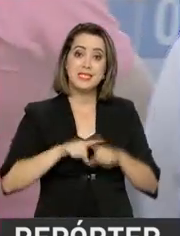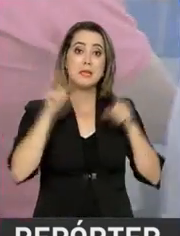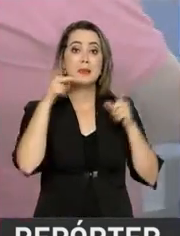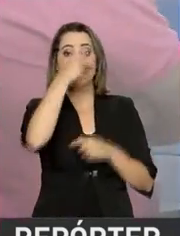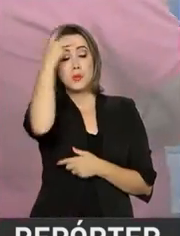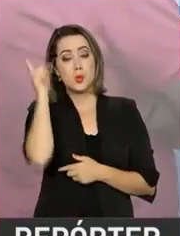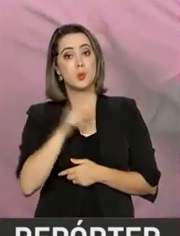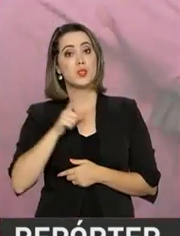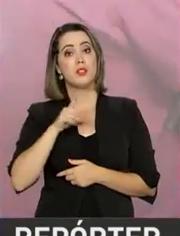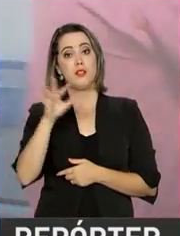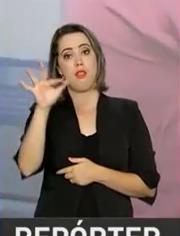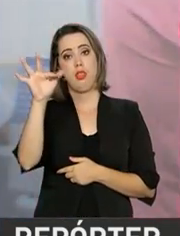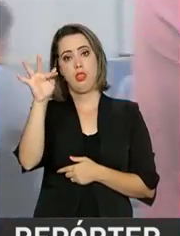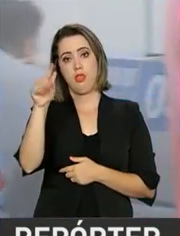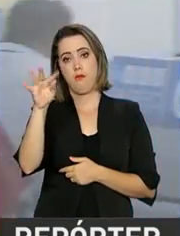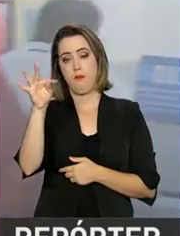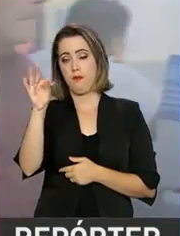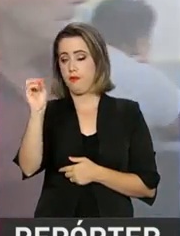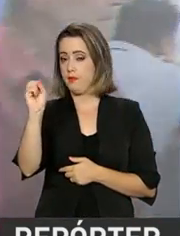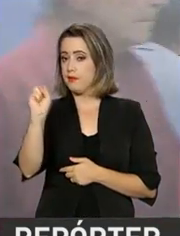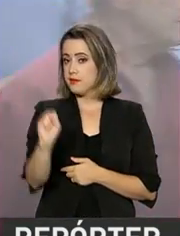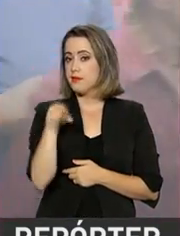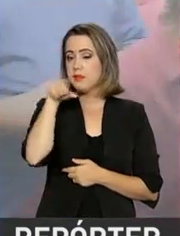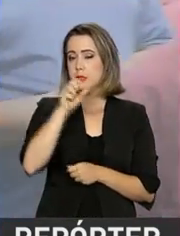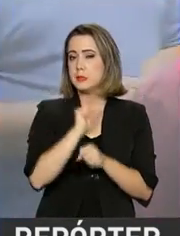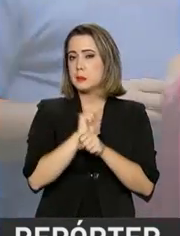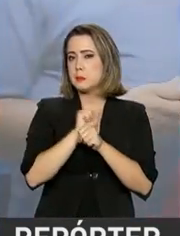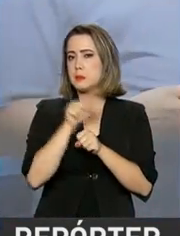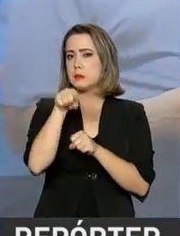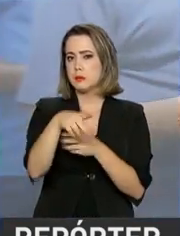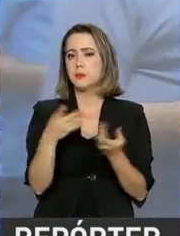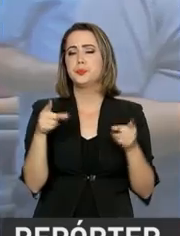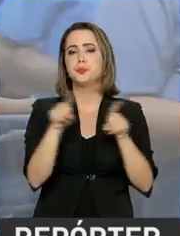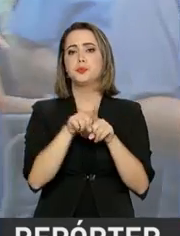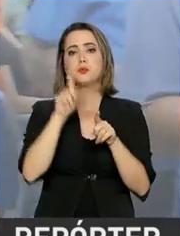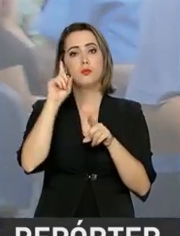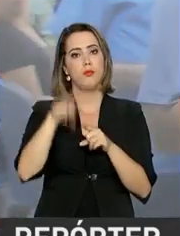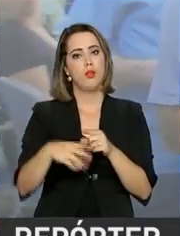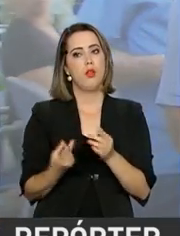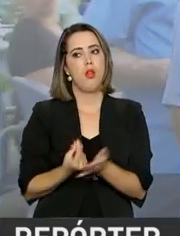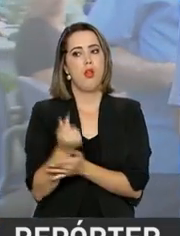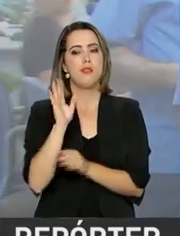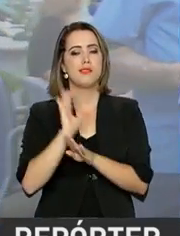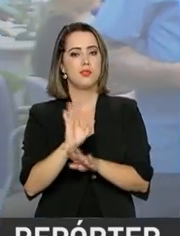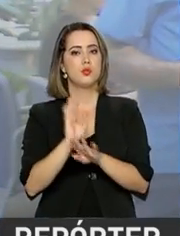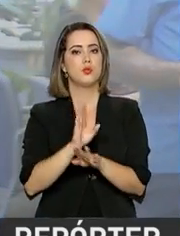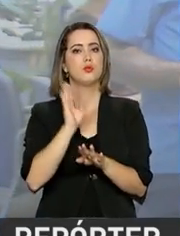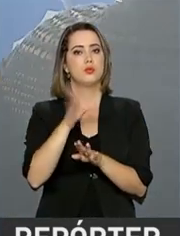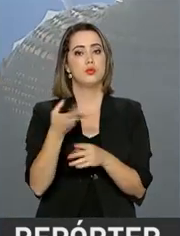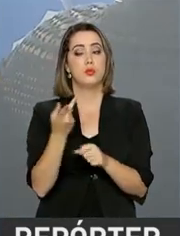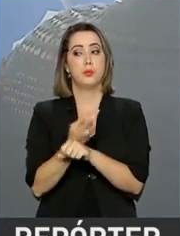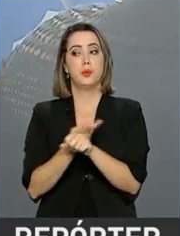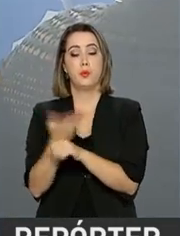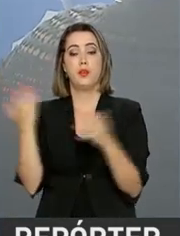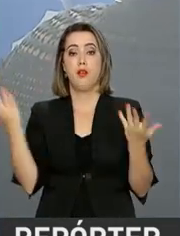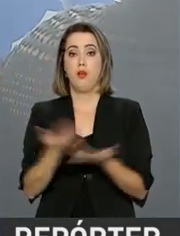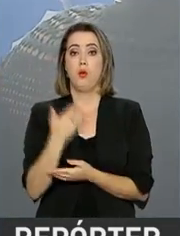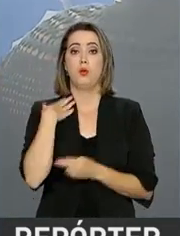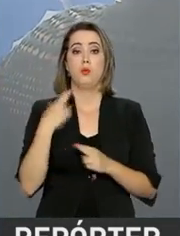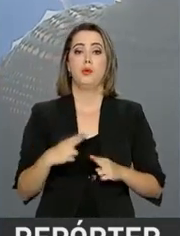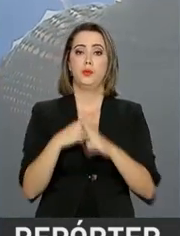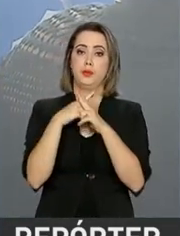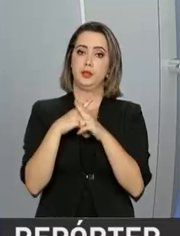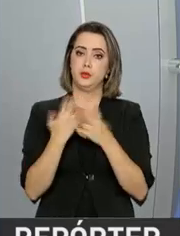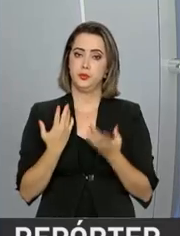para quem tem conta inativa no Fundo de Garantia do Tempo de Serviço, o FGTS, Esse apoio pode ser buscado numa agência